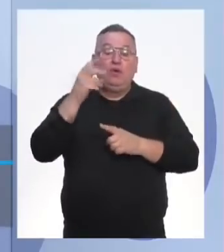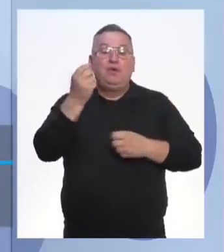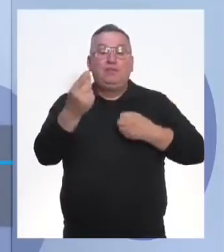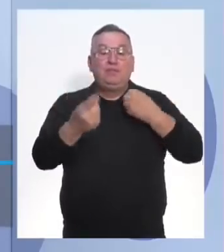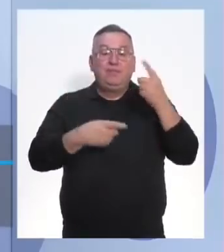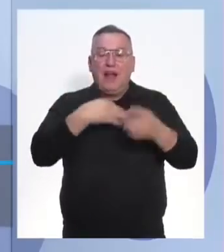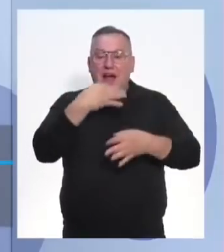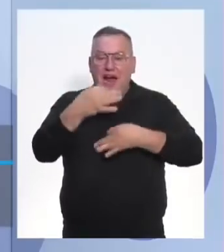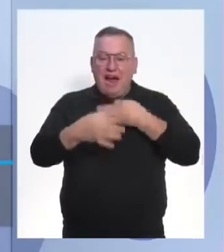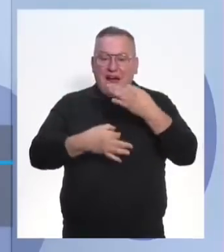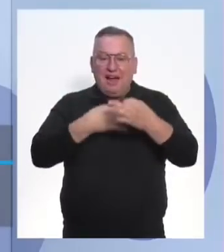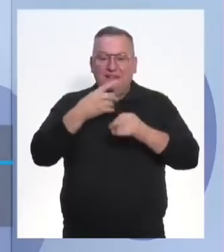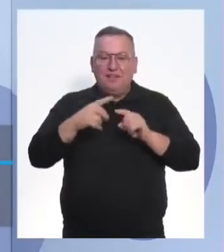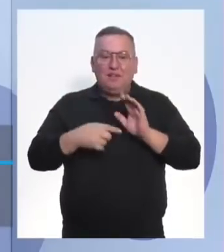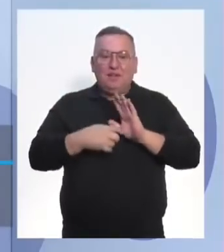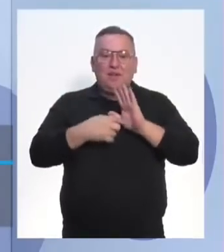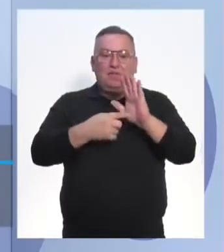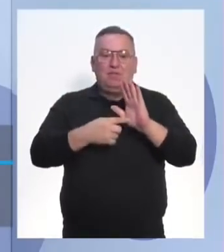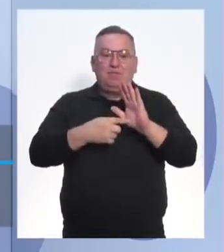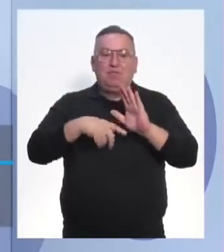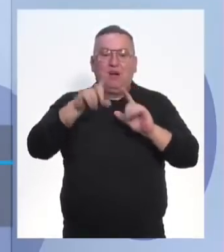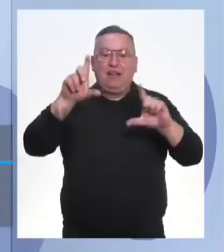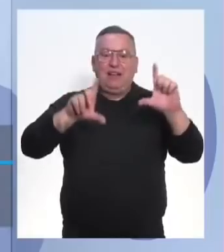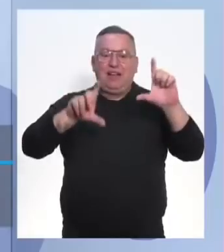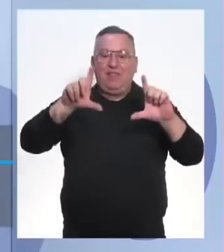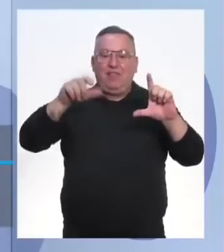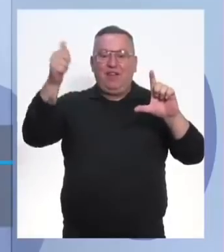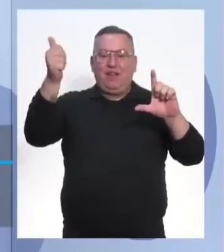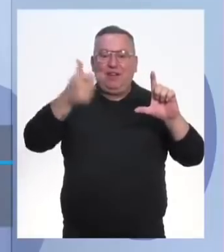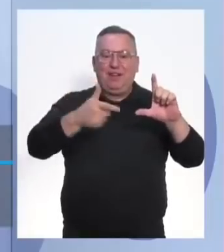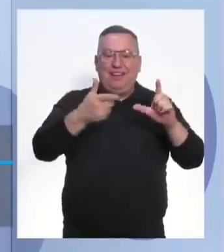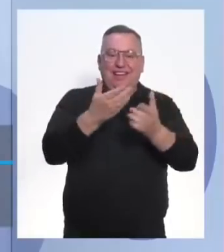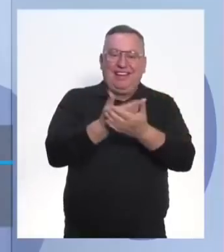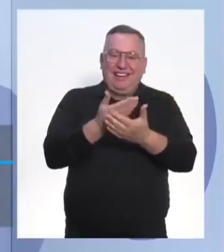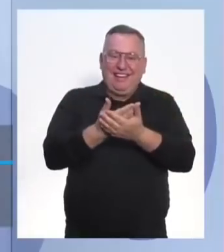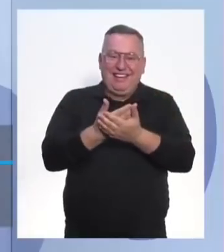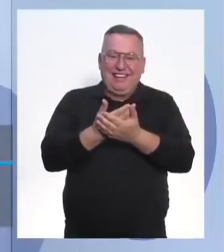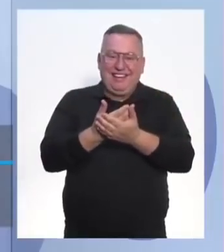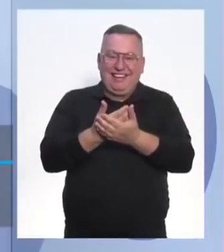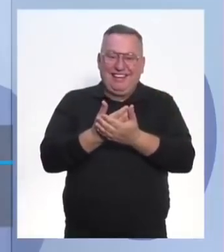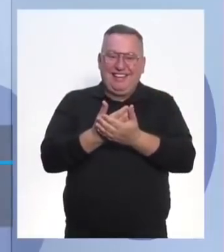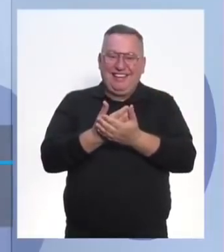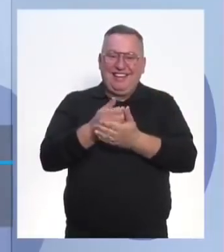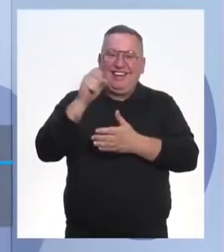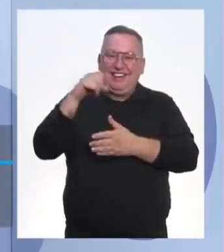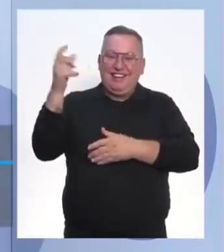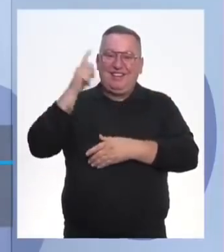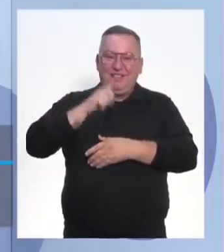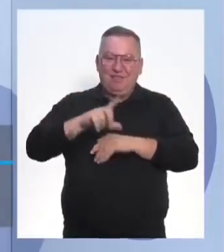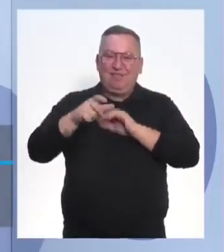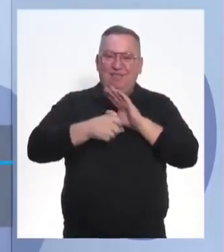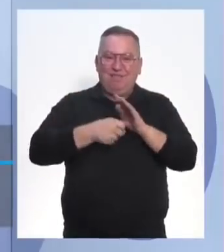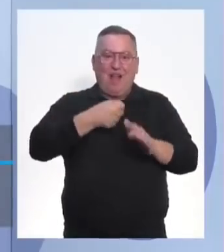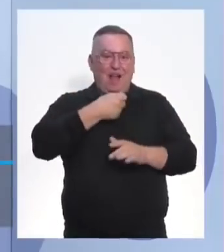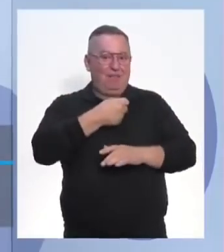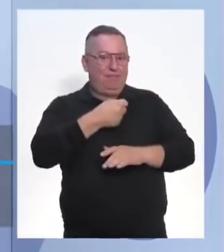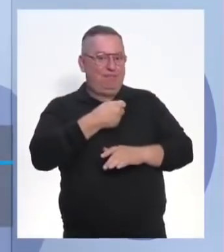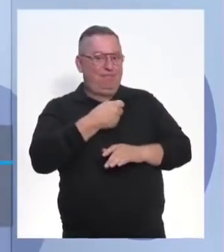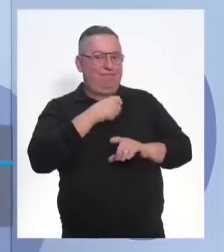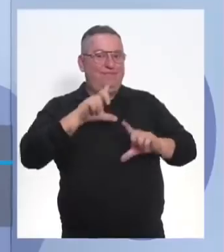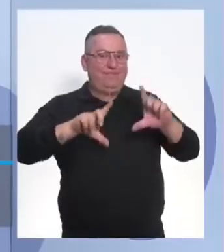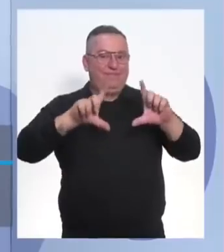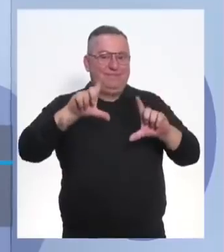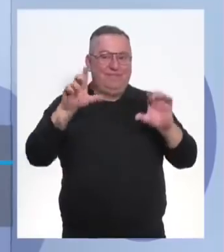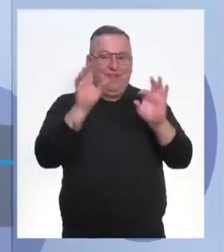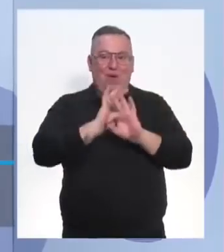comentários assim, tá parecendo muito mais programa de televisão do que aula, né? Opa, se eu ganhasse igual uma apresentadora de televisão,